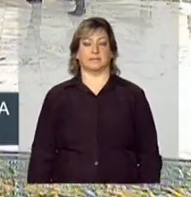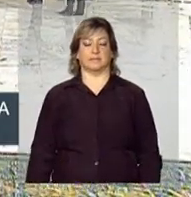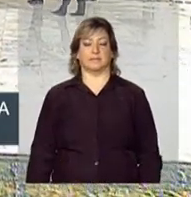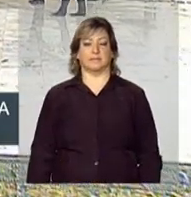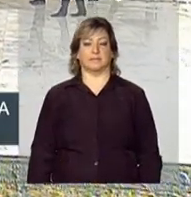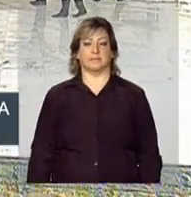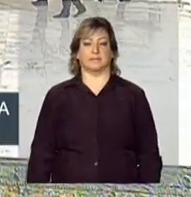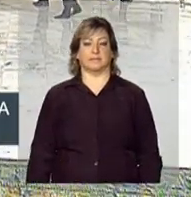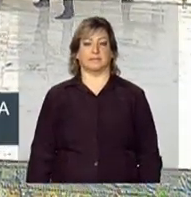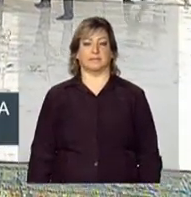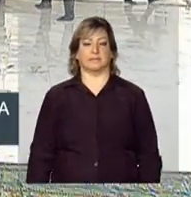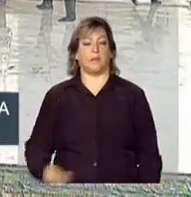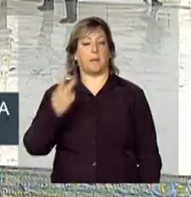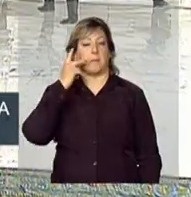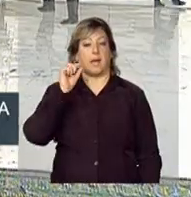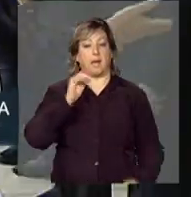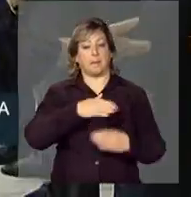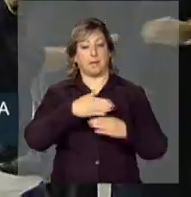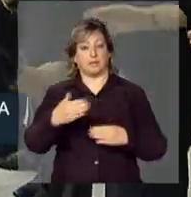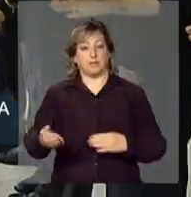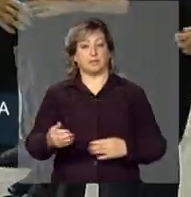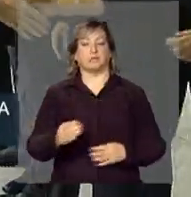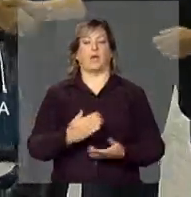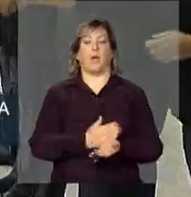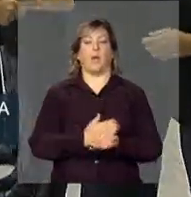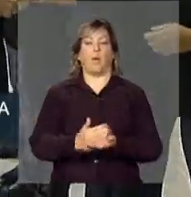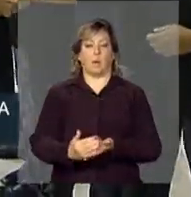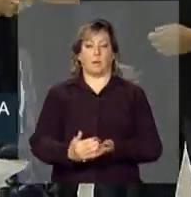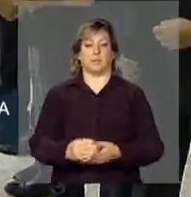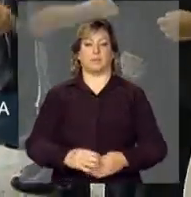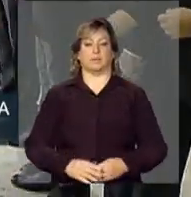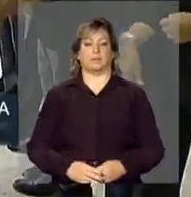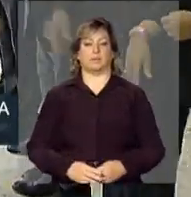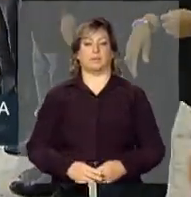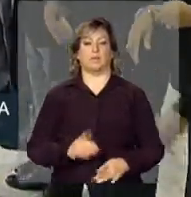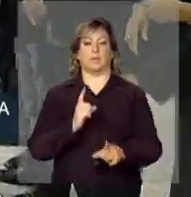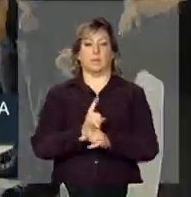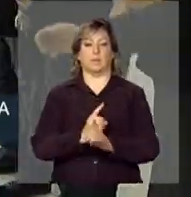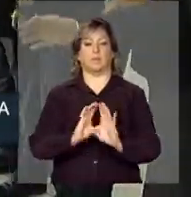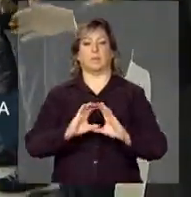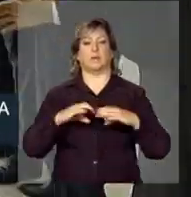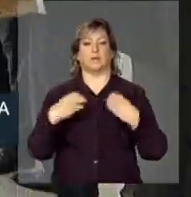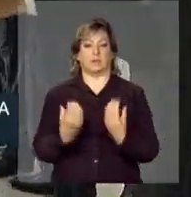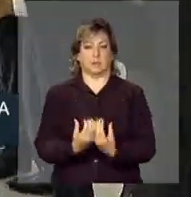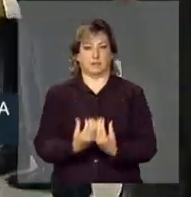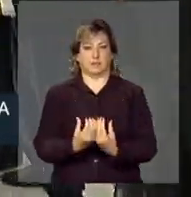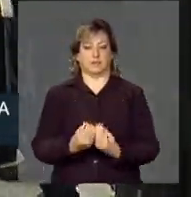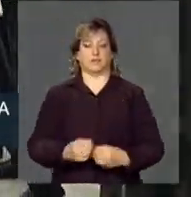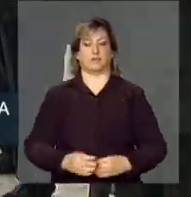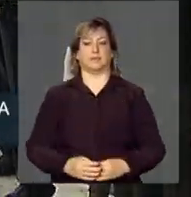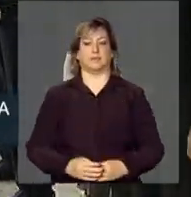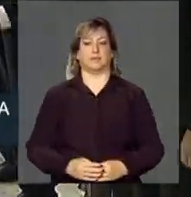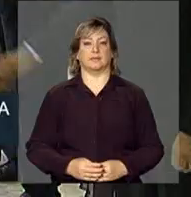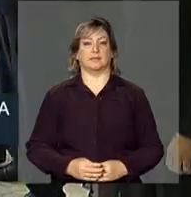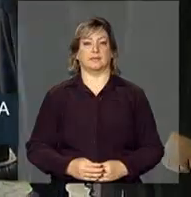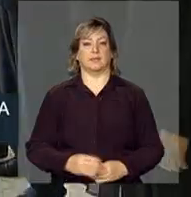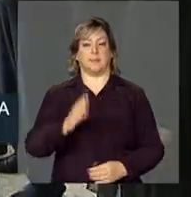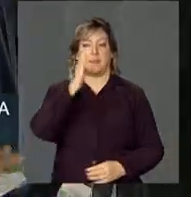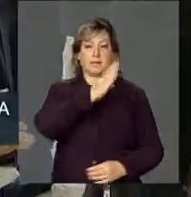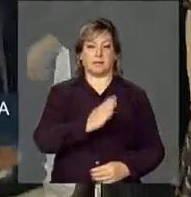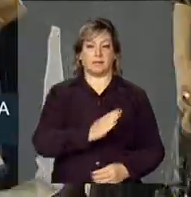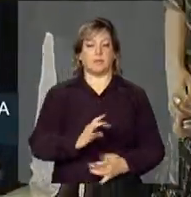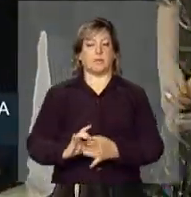brasileiros para logo mais começar o encontro a reunião de cúpula